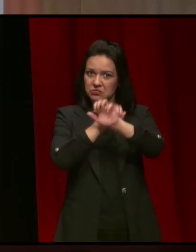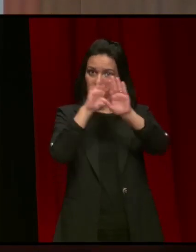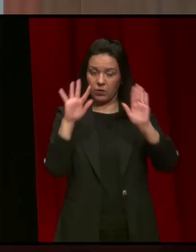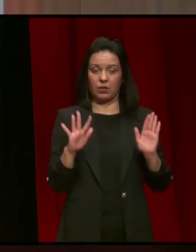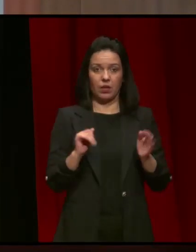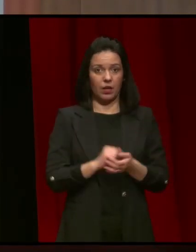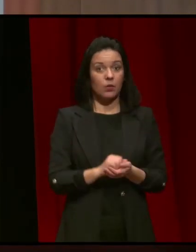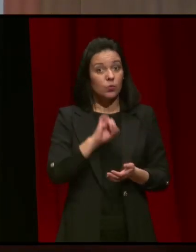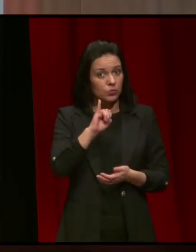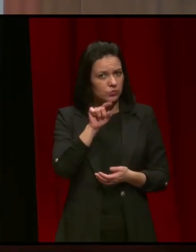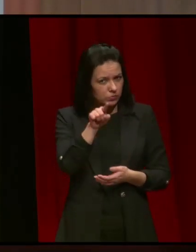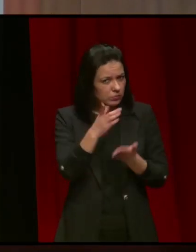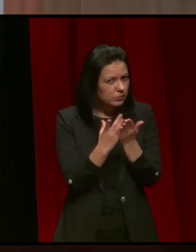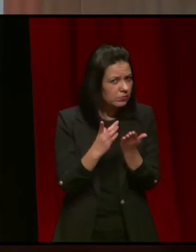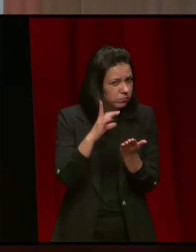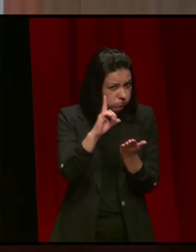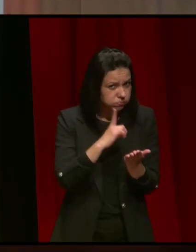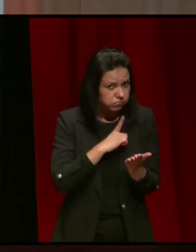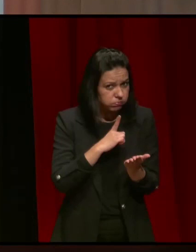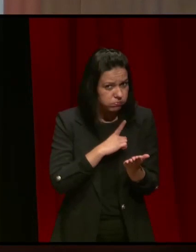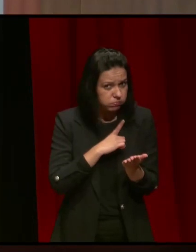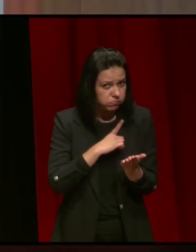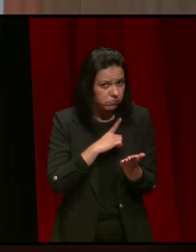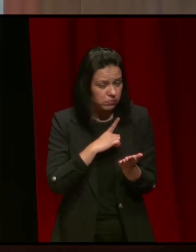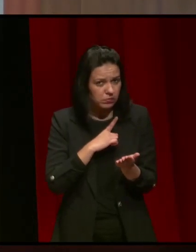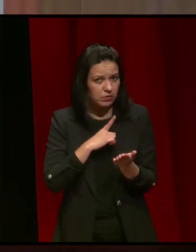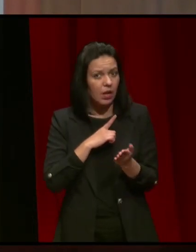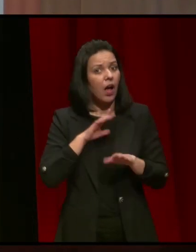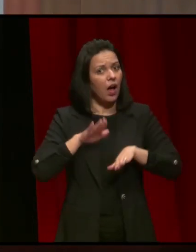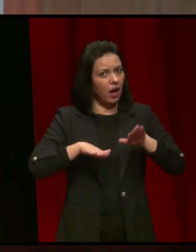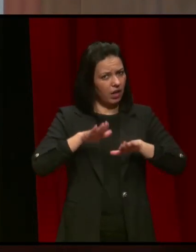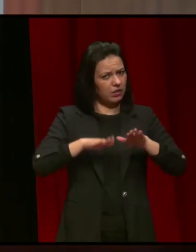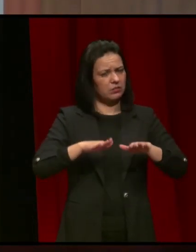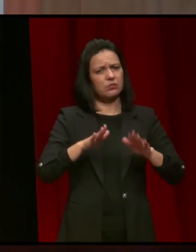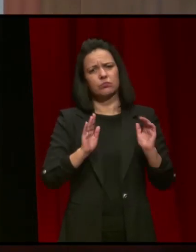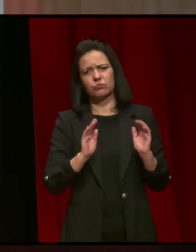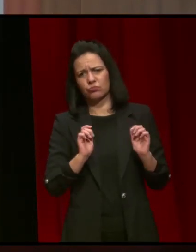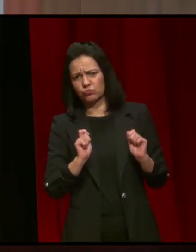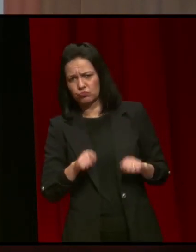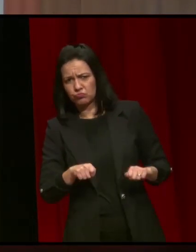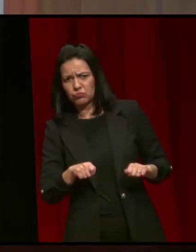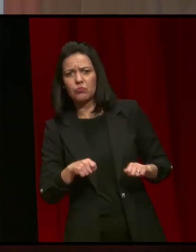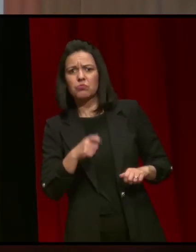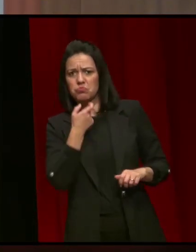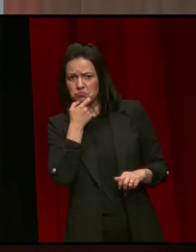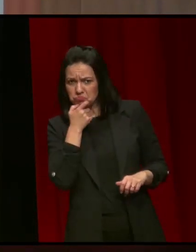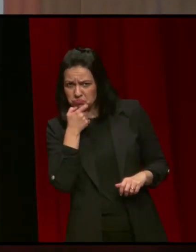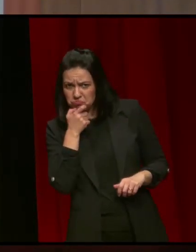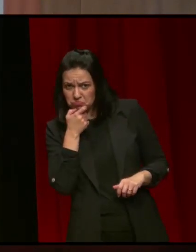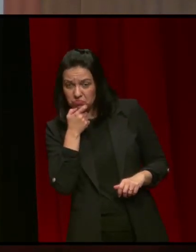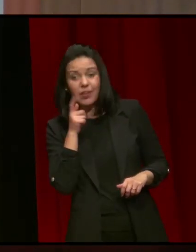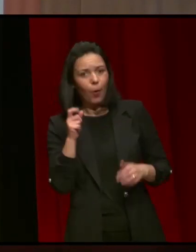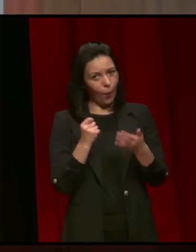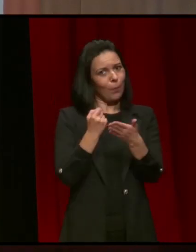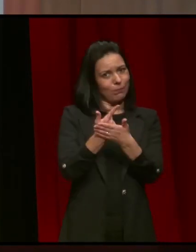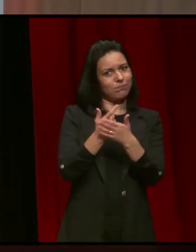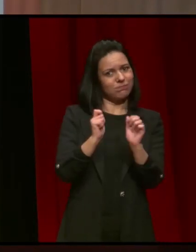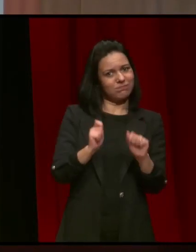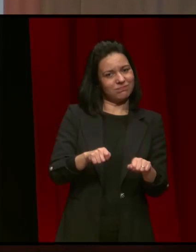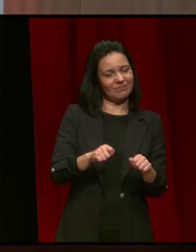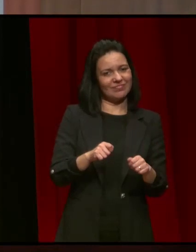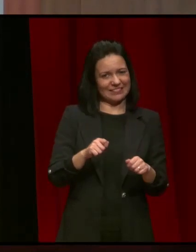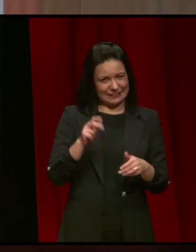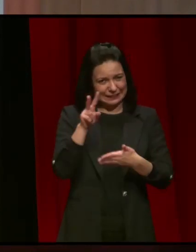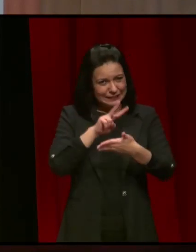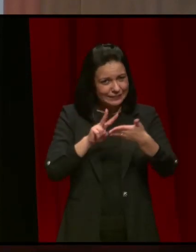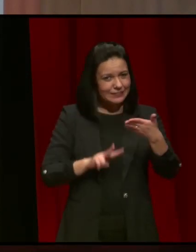têm uma Bíblia que você sabe, tem gente que sabe muito bem inglês, ou consegue ler bem inglês, compre uma Bíblia dessa, ó. E aí quando